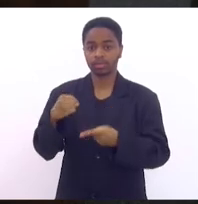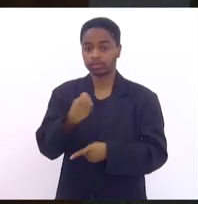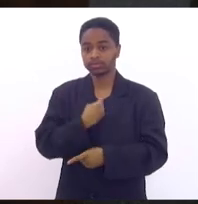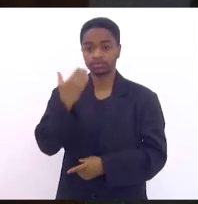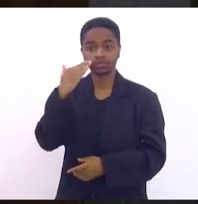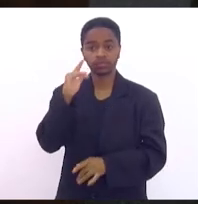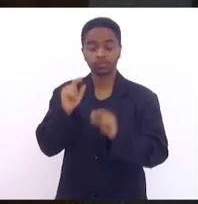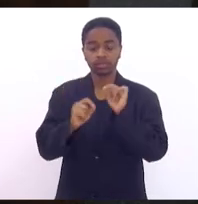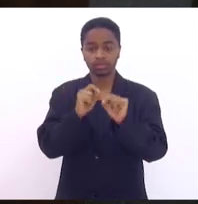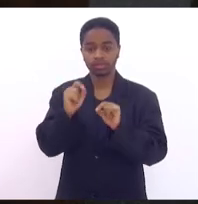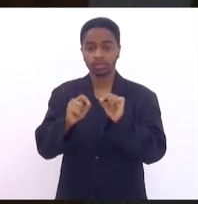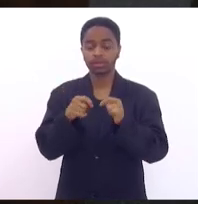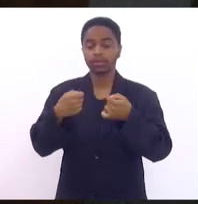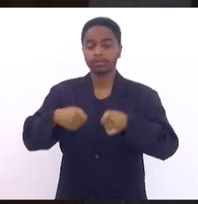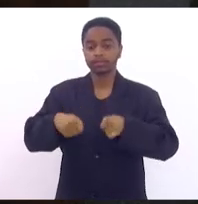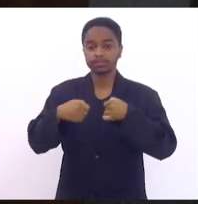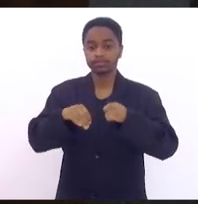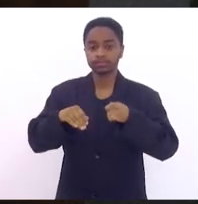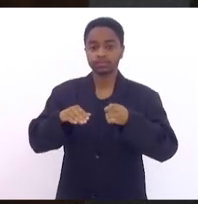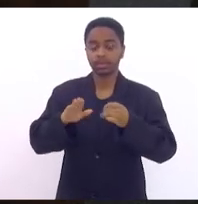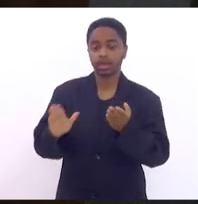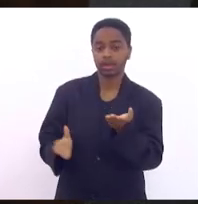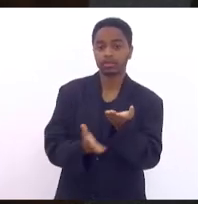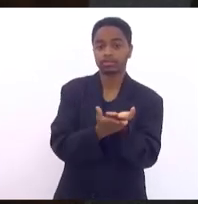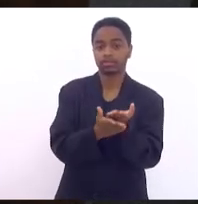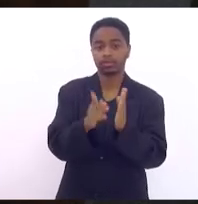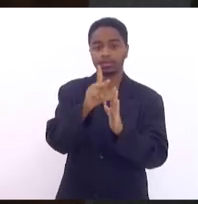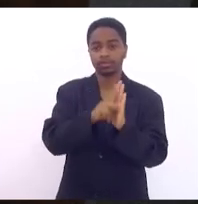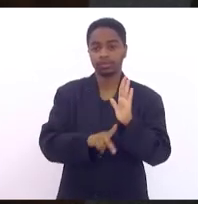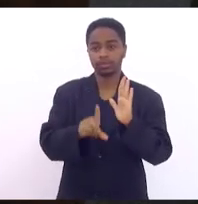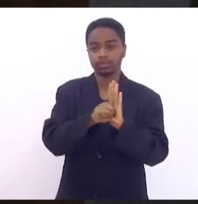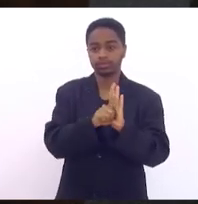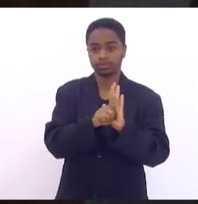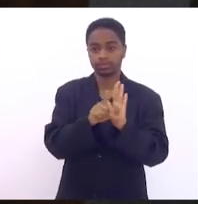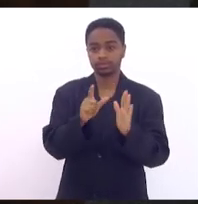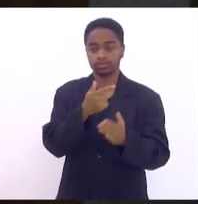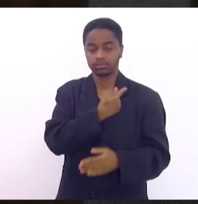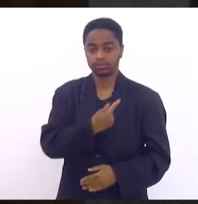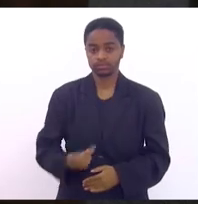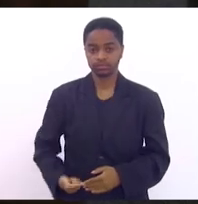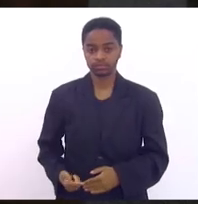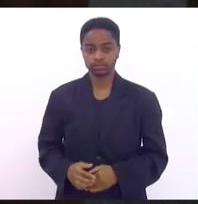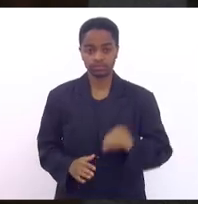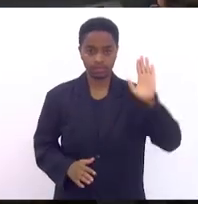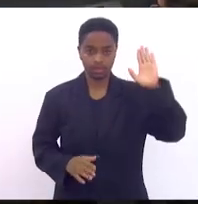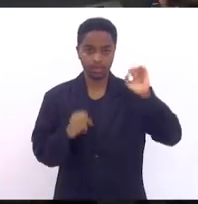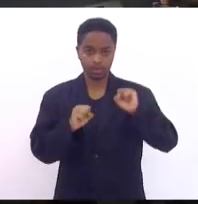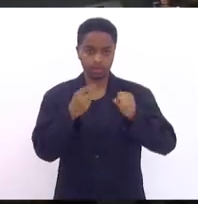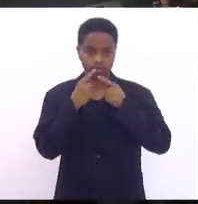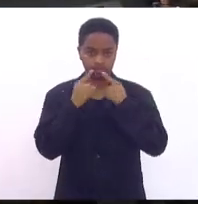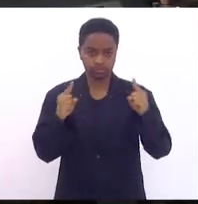entendimento, ela deve ser anexada ao projeto do governo. Posso contestar, senhor presidente?